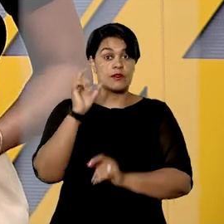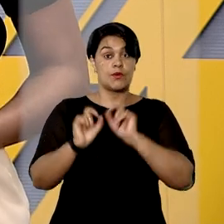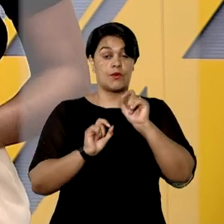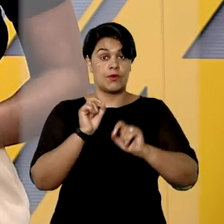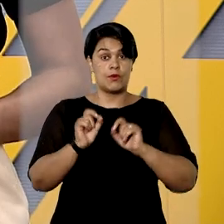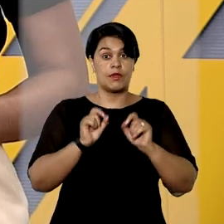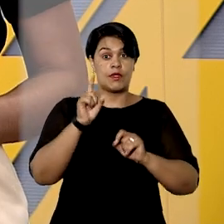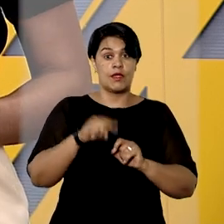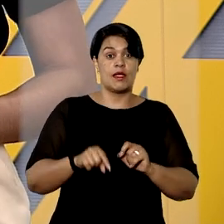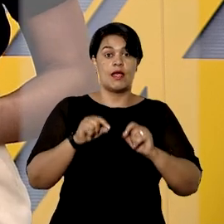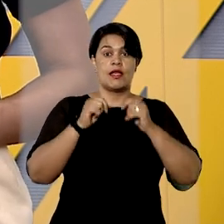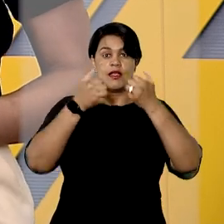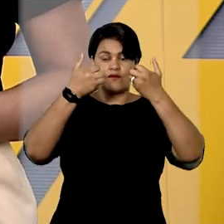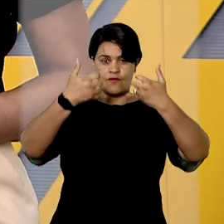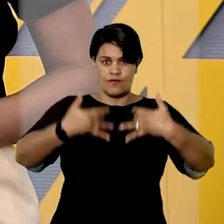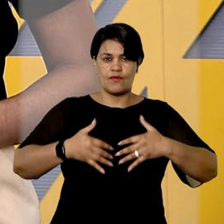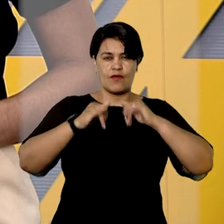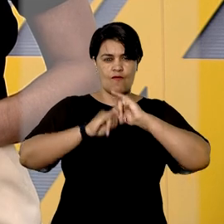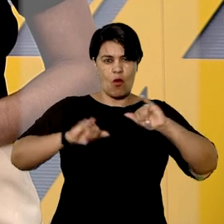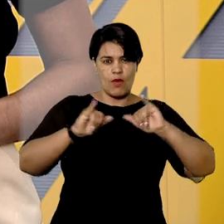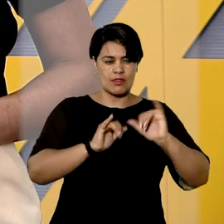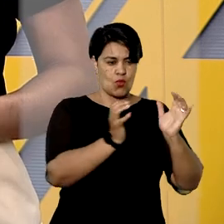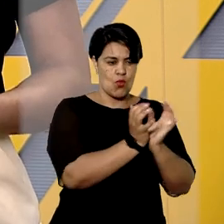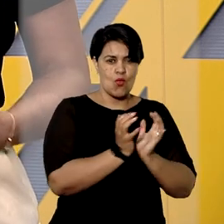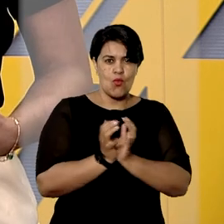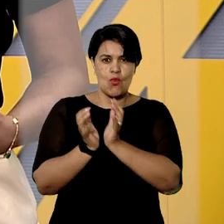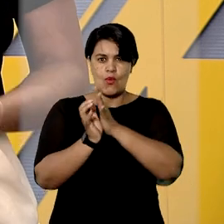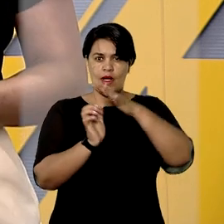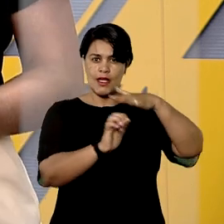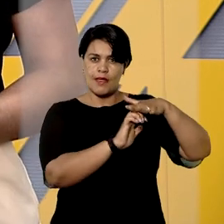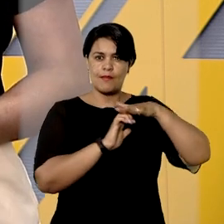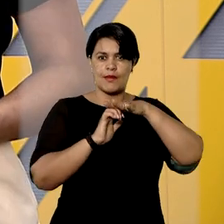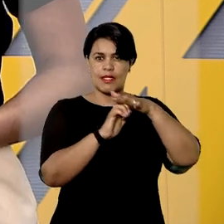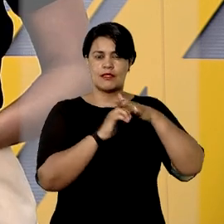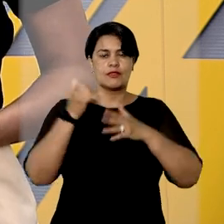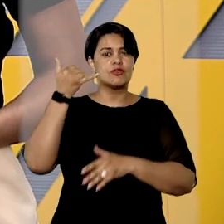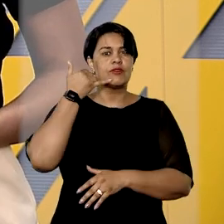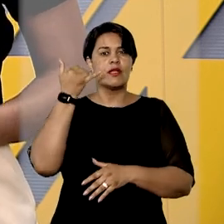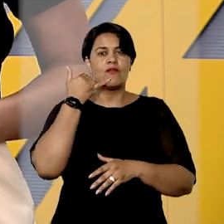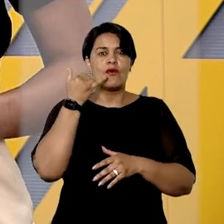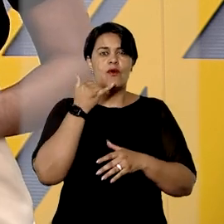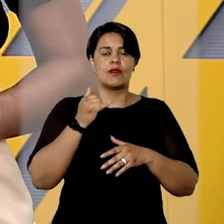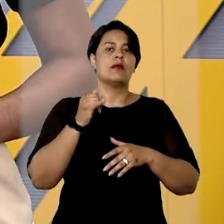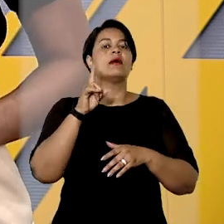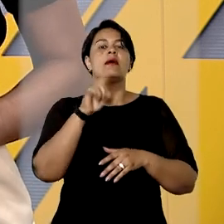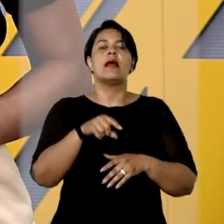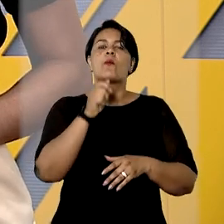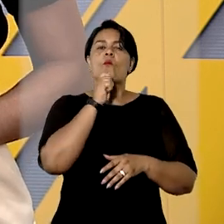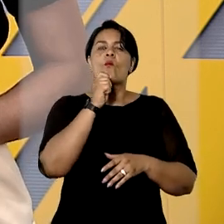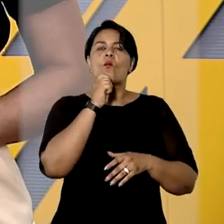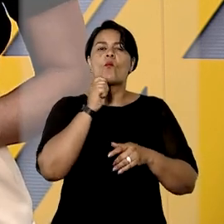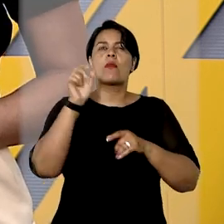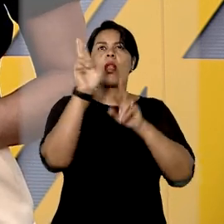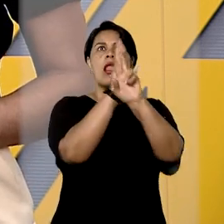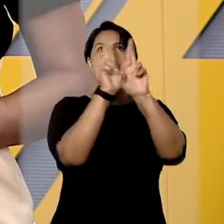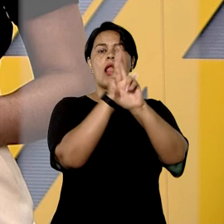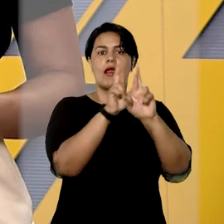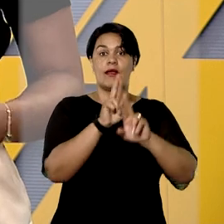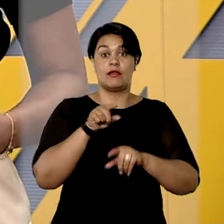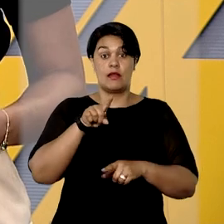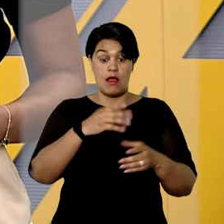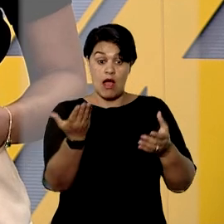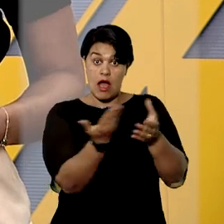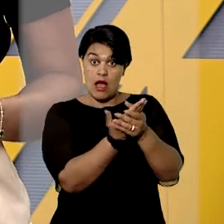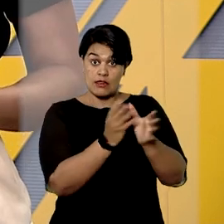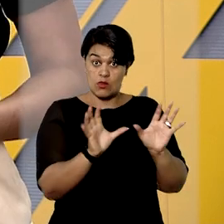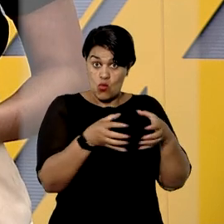informação adicional de 4 operadoras de telefonia móvel sobre áreas sem sinal de celular. Na ação coletiva, havia reclamação de que